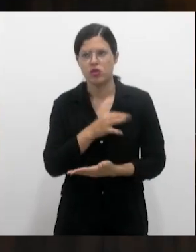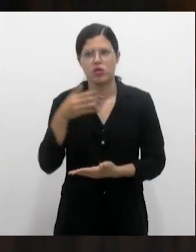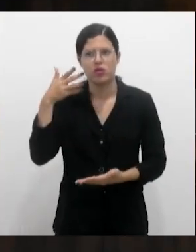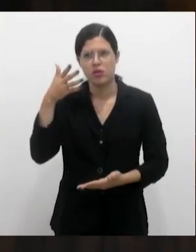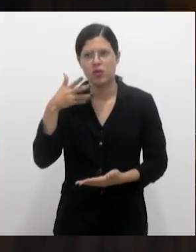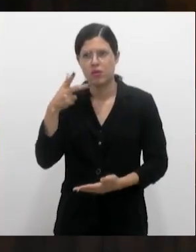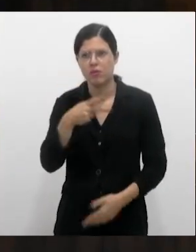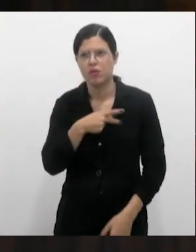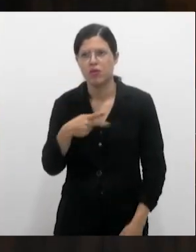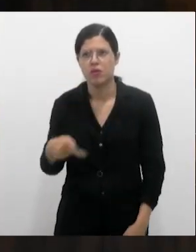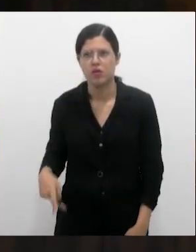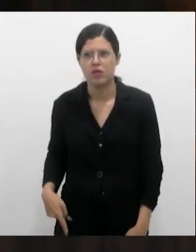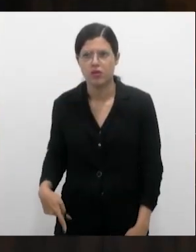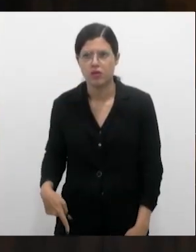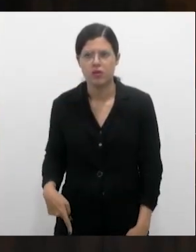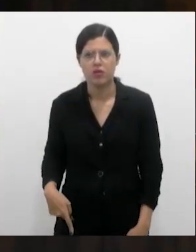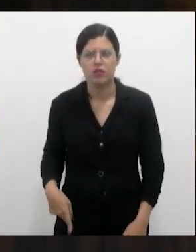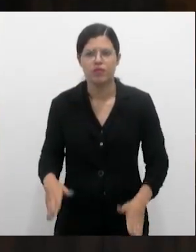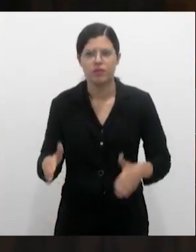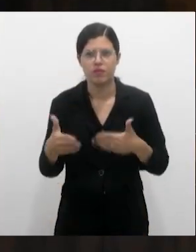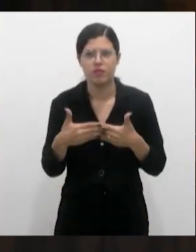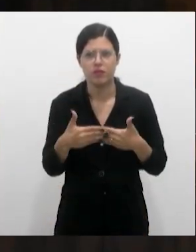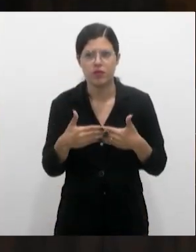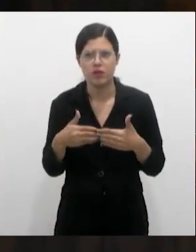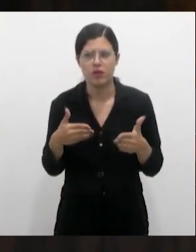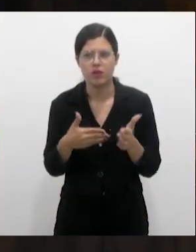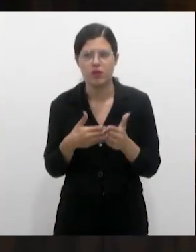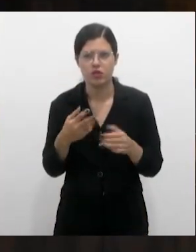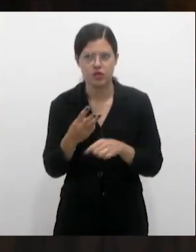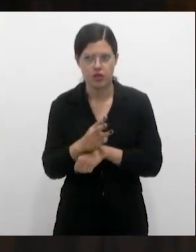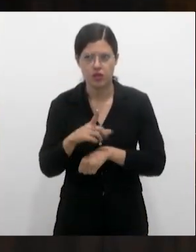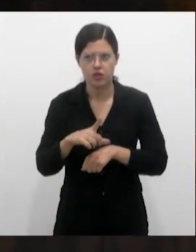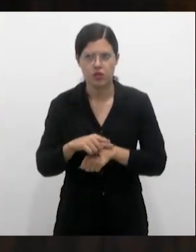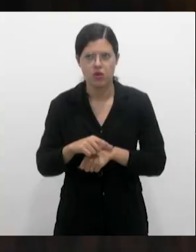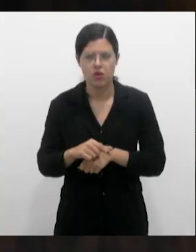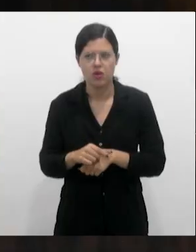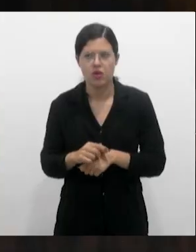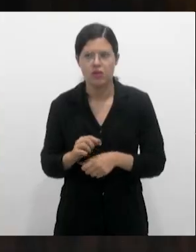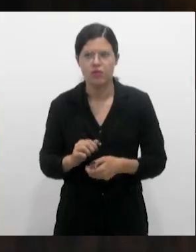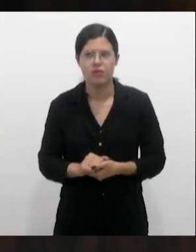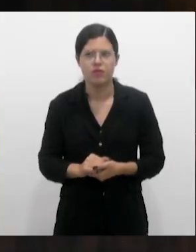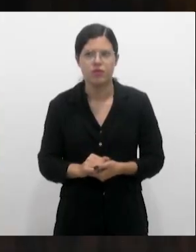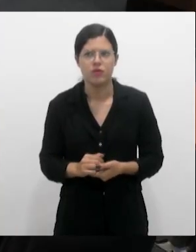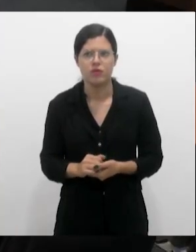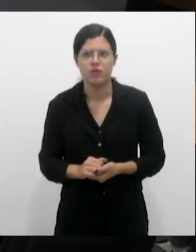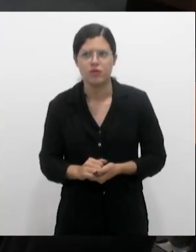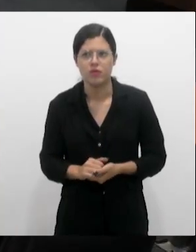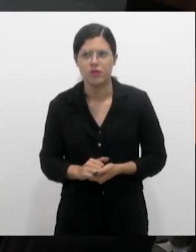inscrito, o presidente suspende os trabalhos até que às 15 horas para a sessão ordinária.